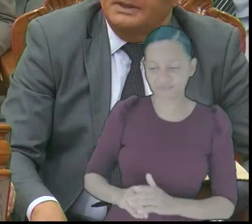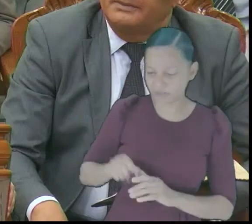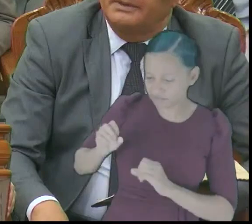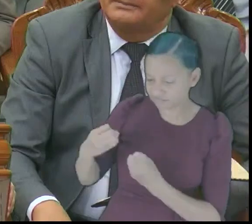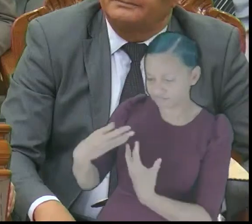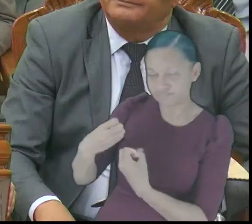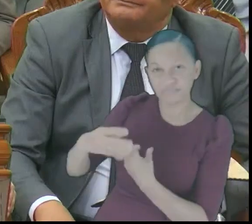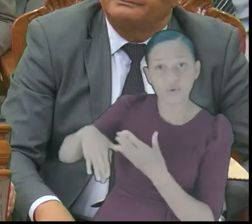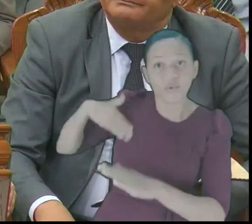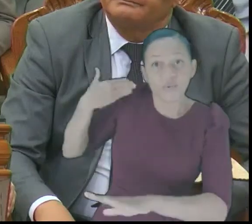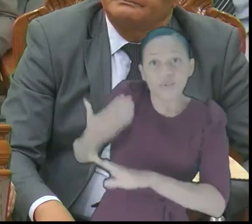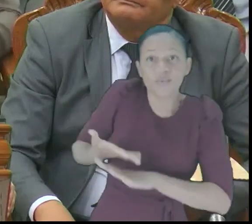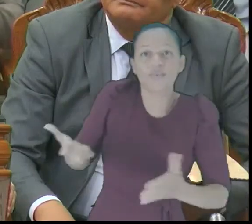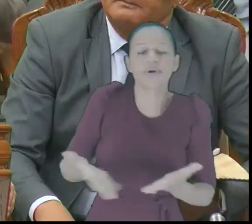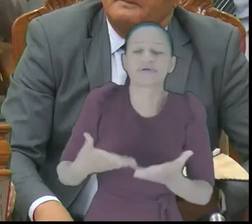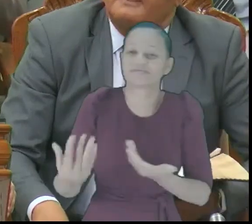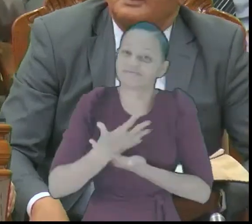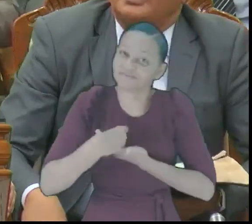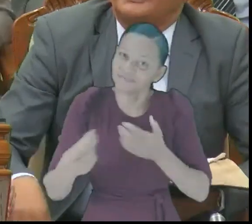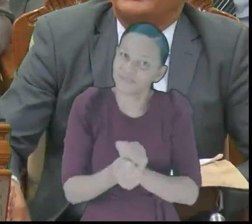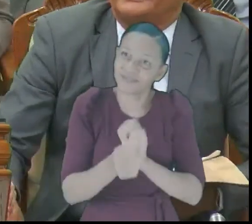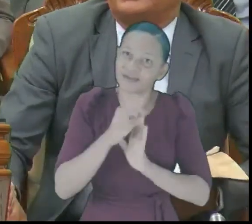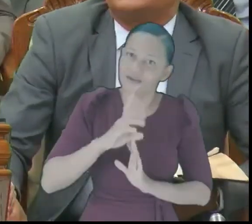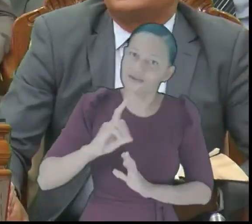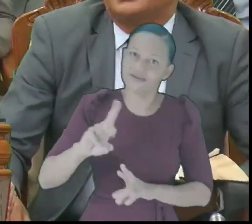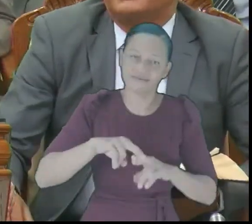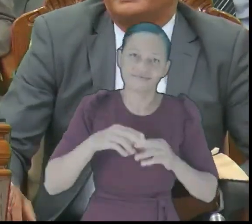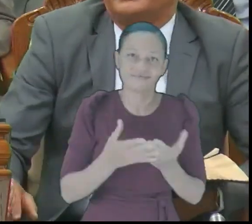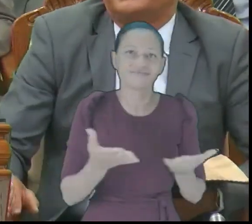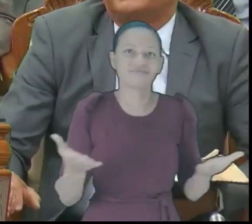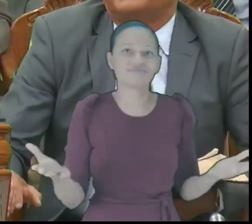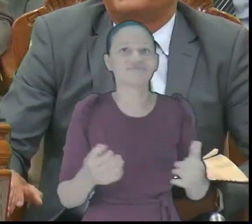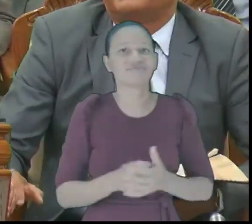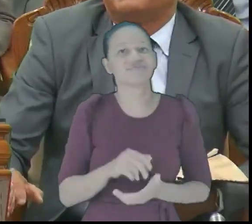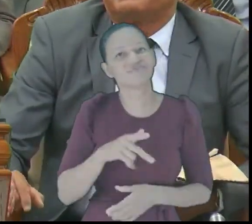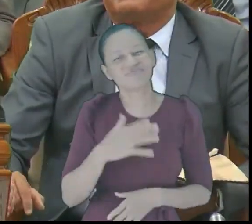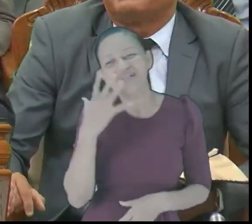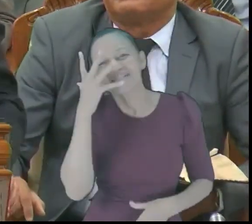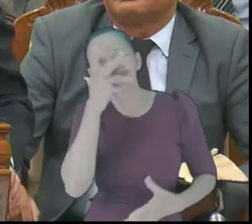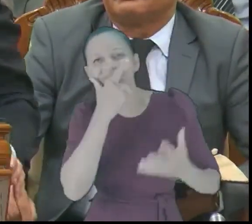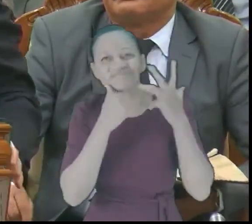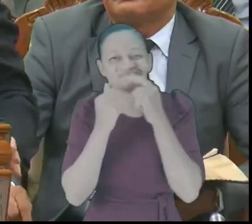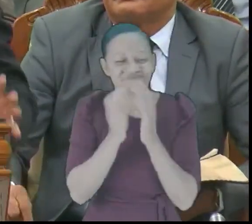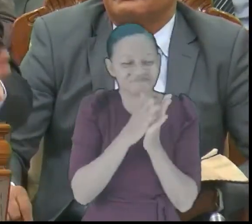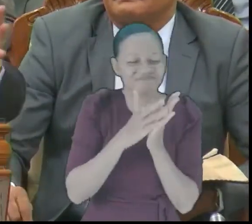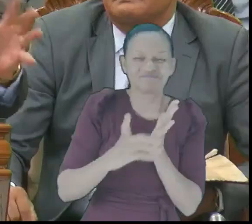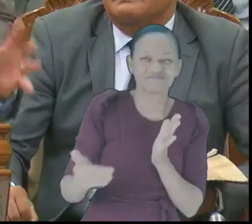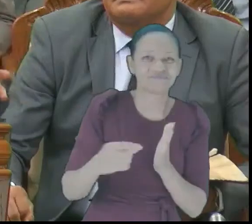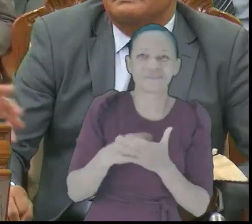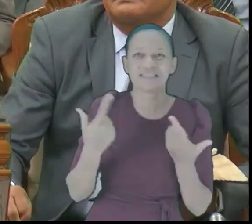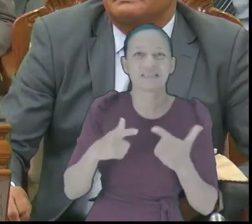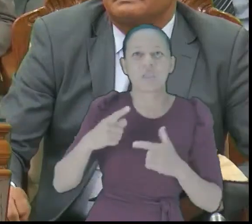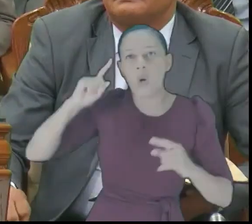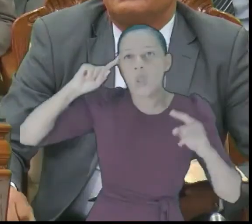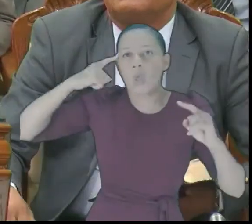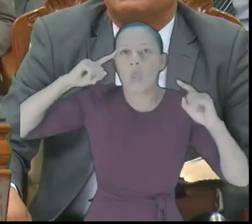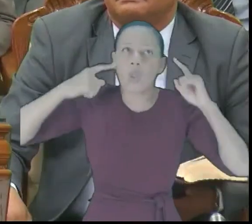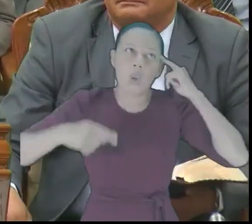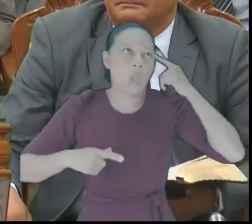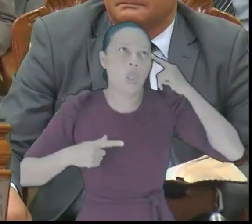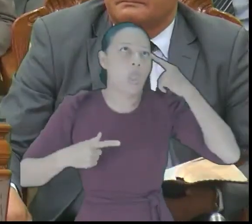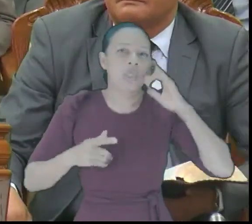criados. Quem pode dizer glória a Deus por isso, meus amados irmãos? Irmão, é linda a Bíblia. A Bíblia não tem